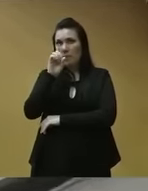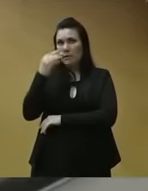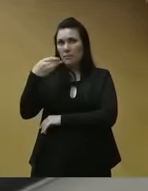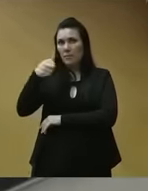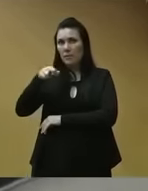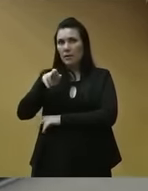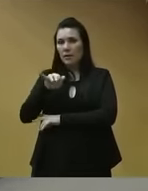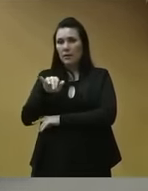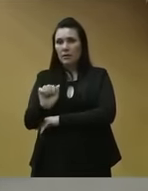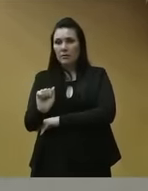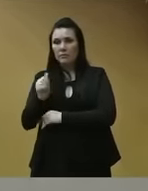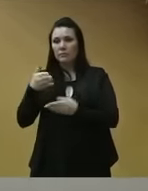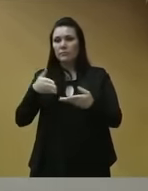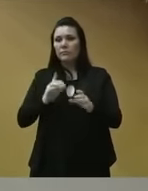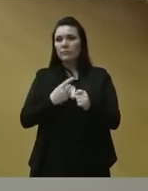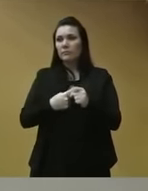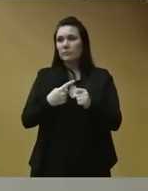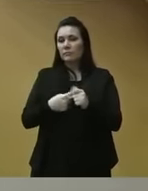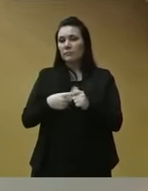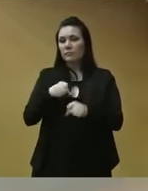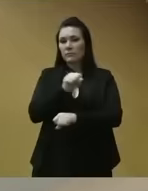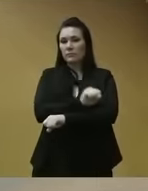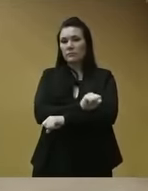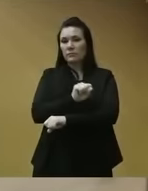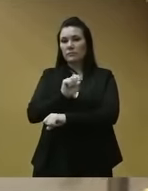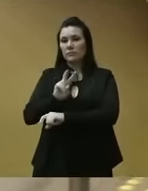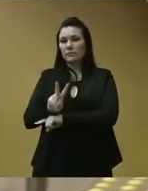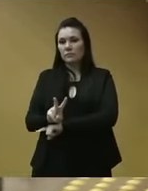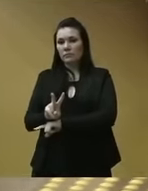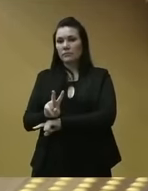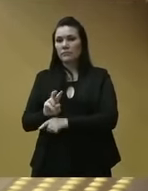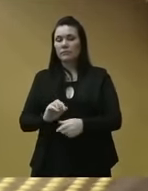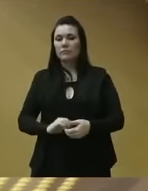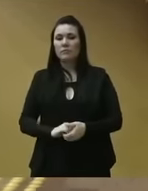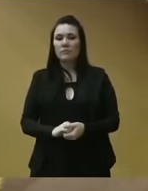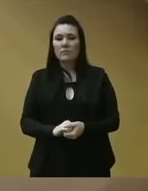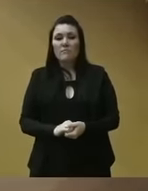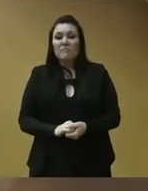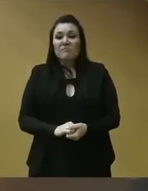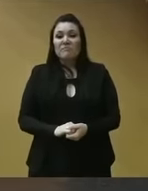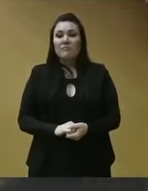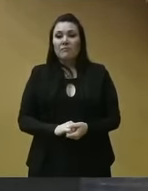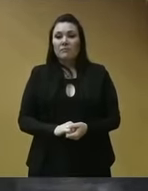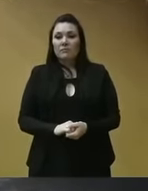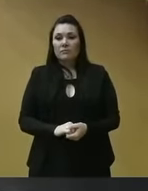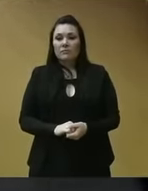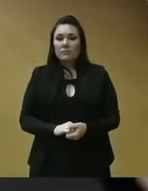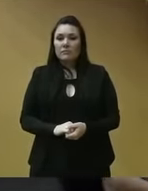Lemos, natural de Santa Vitória do Palmar.